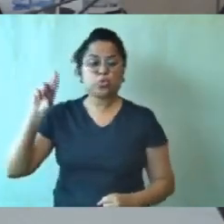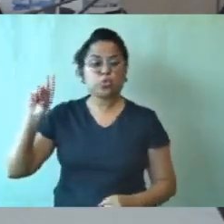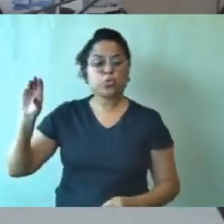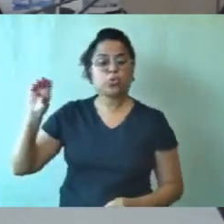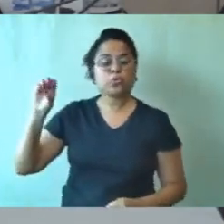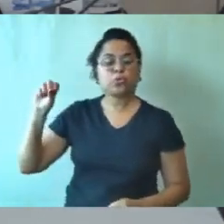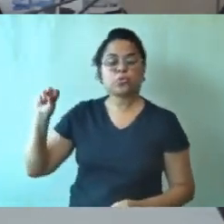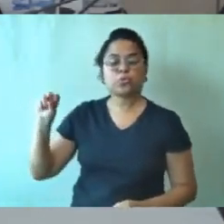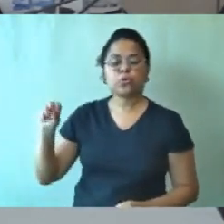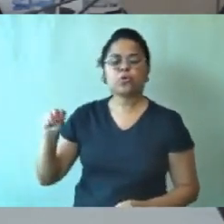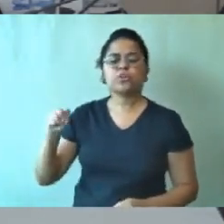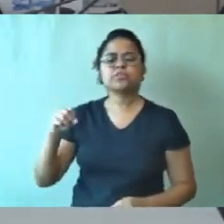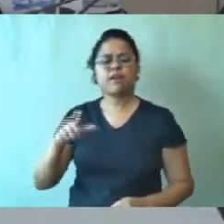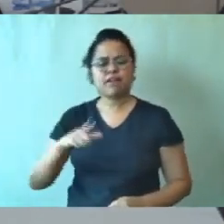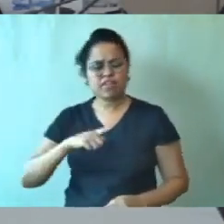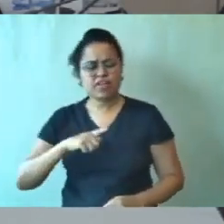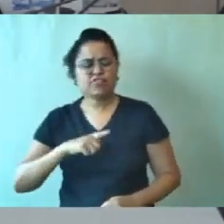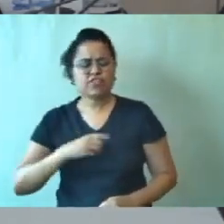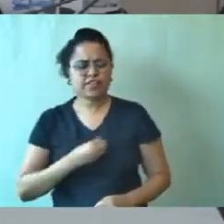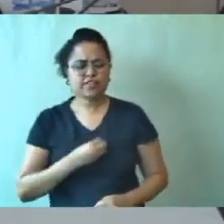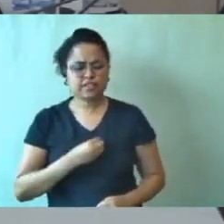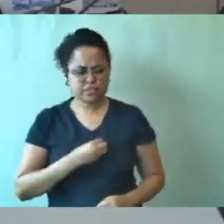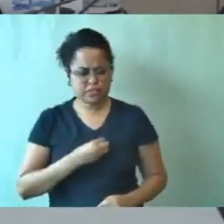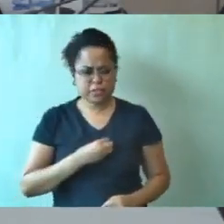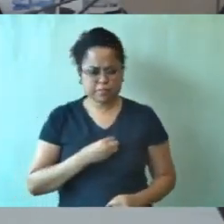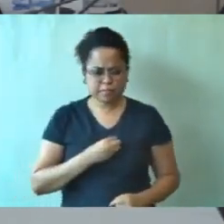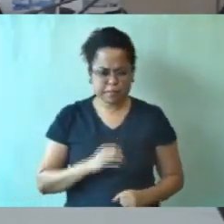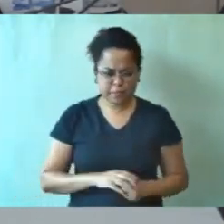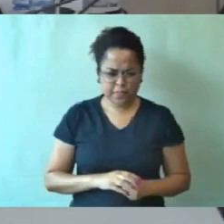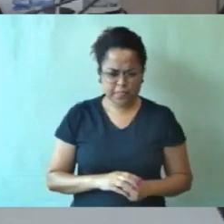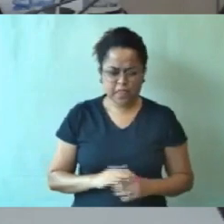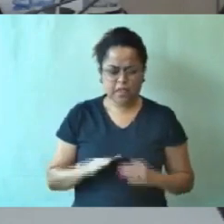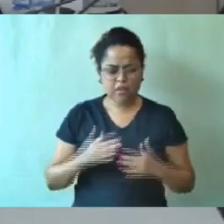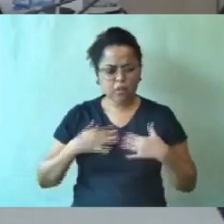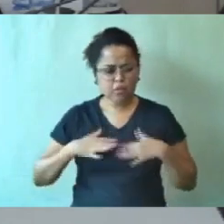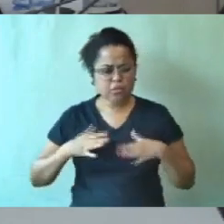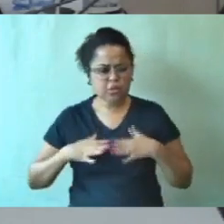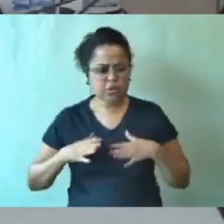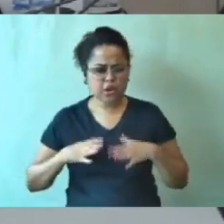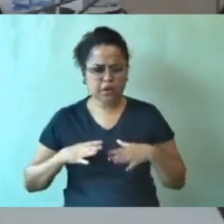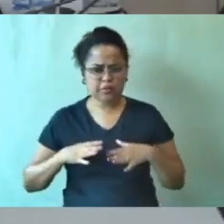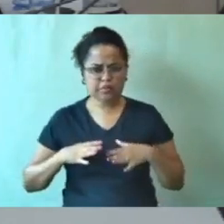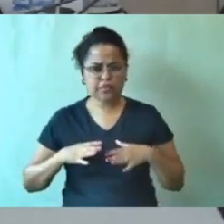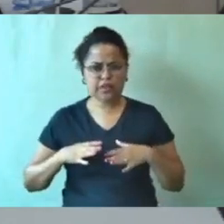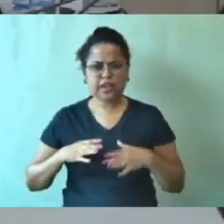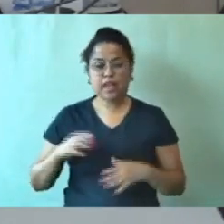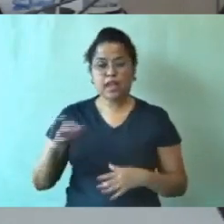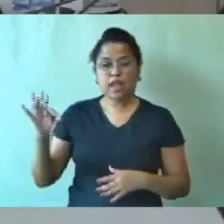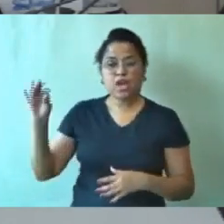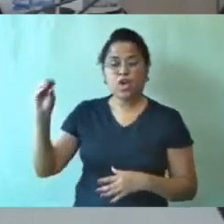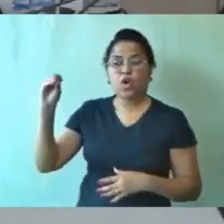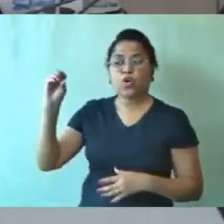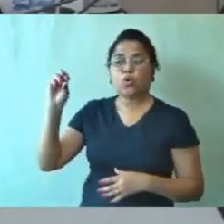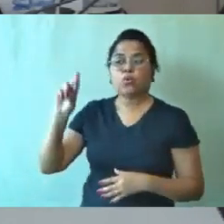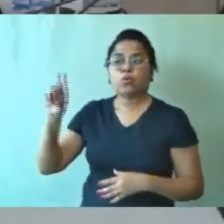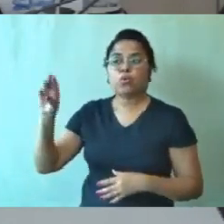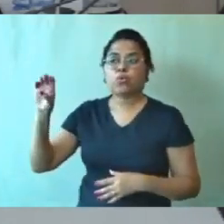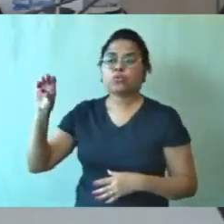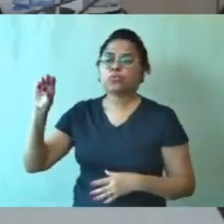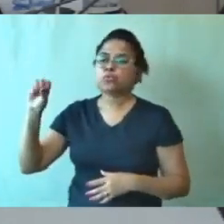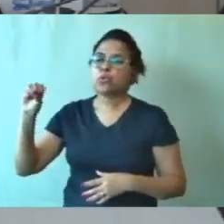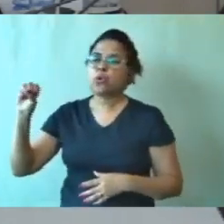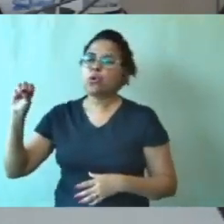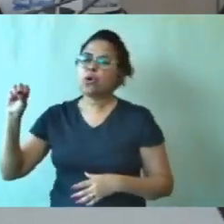isso? Assim, vamos com calma. A linha é do consórcio. A Torres ainda não estava